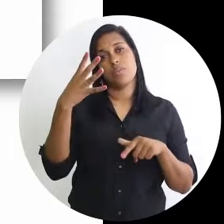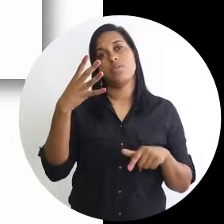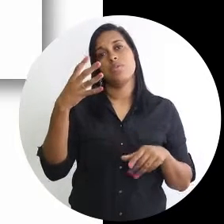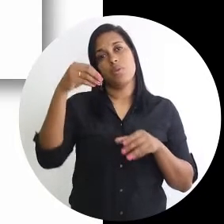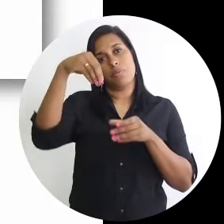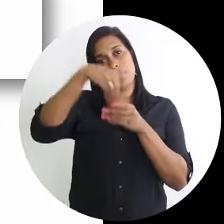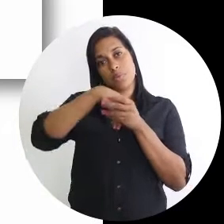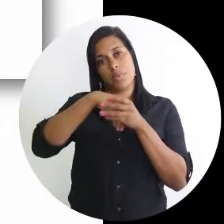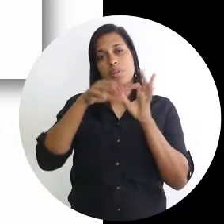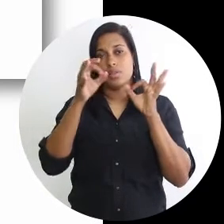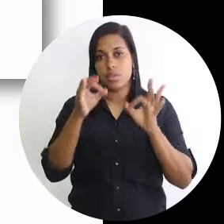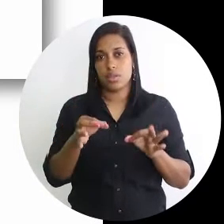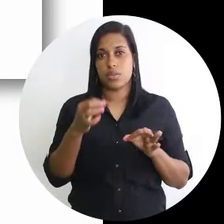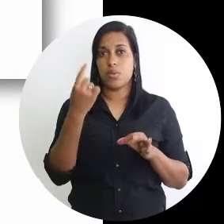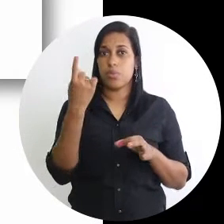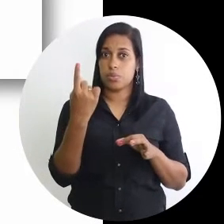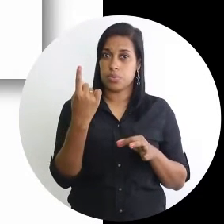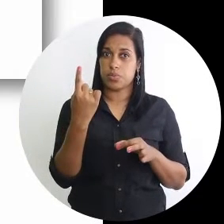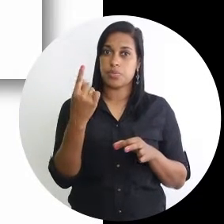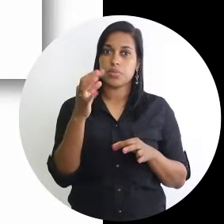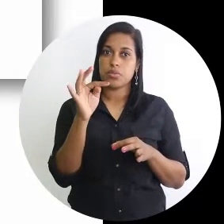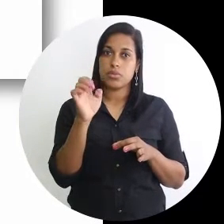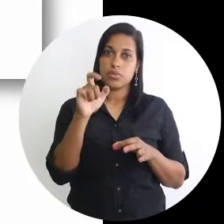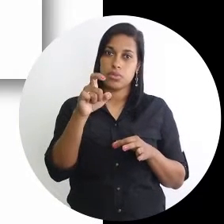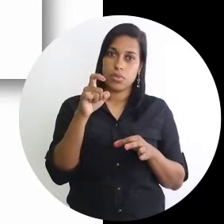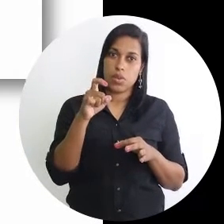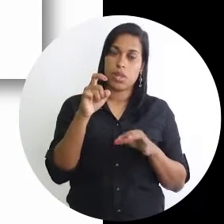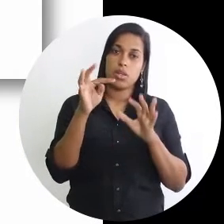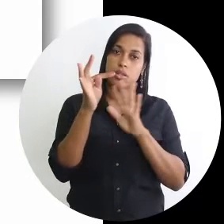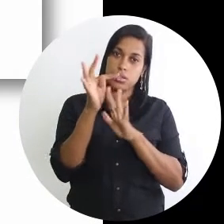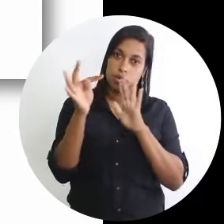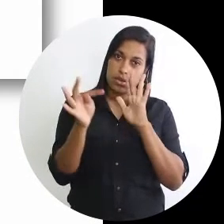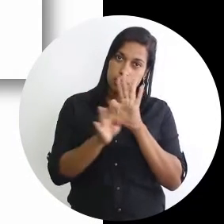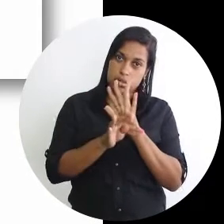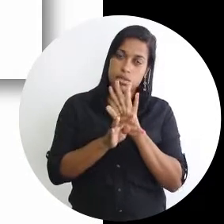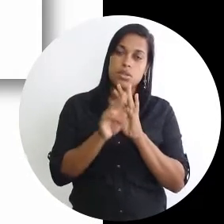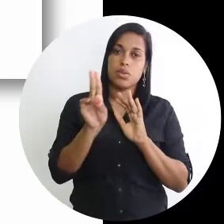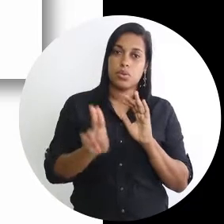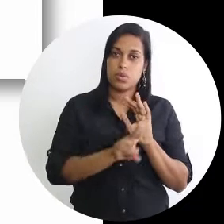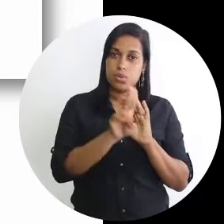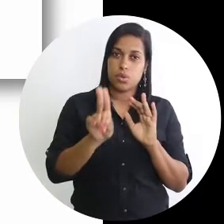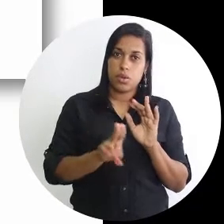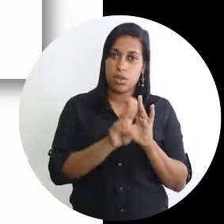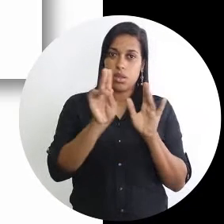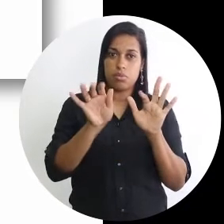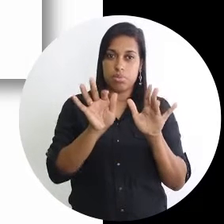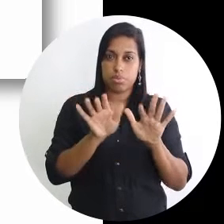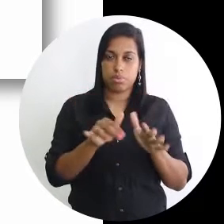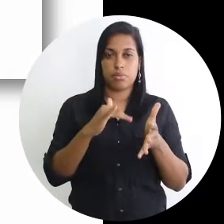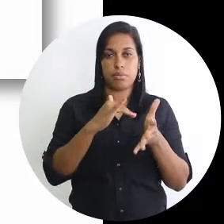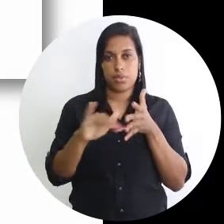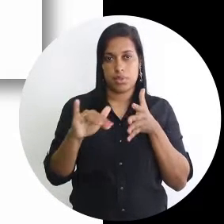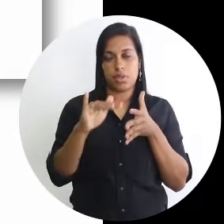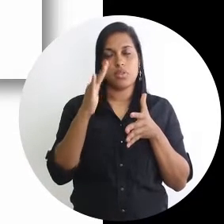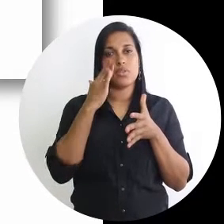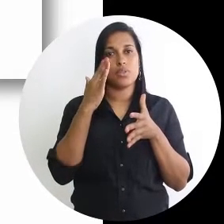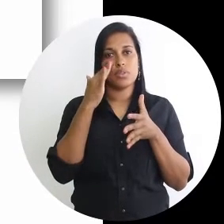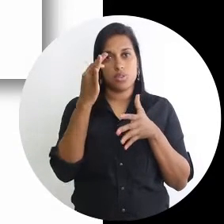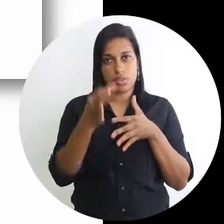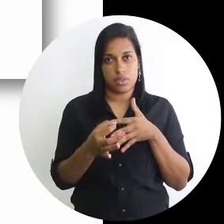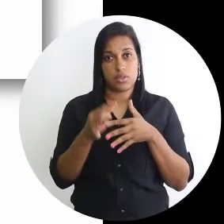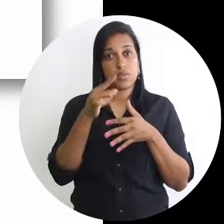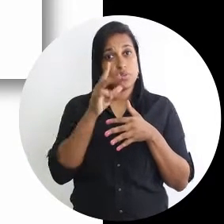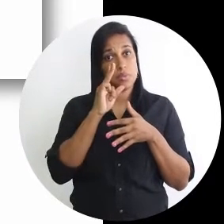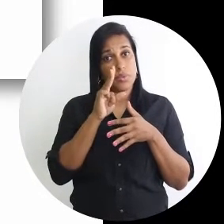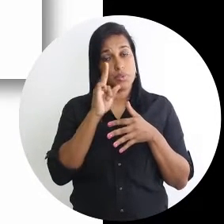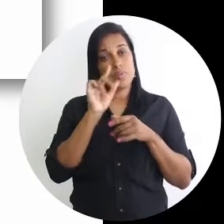elementos internos, certo? Um Edit Text, que é esse campo de texto aqui, onde o usuário pode digitar uma mensagem, certo? E você pode